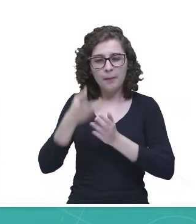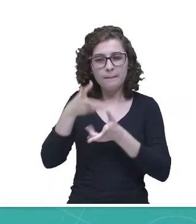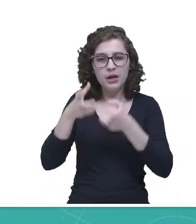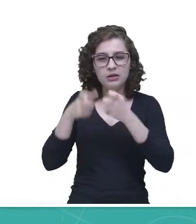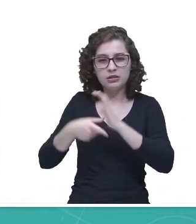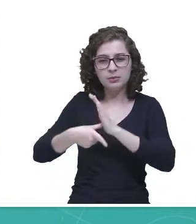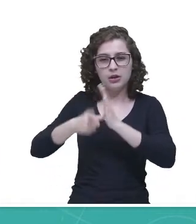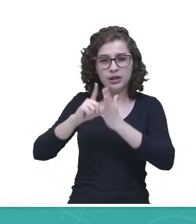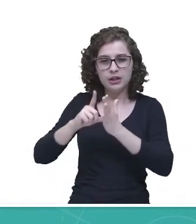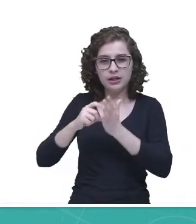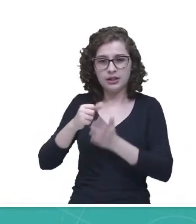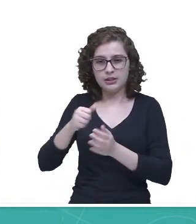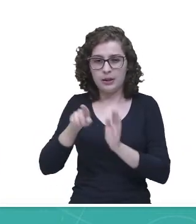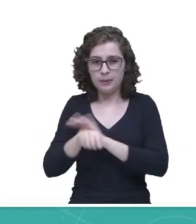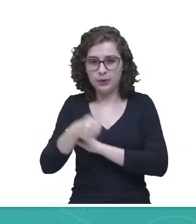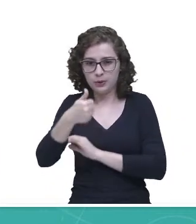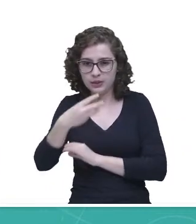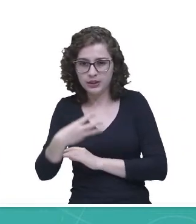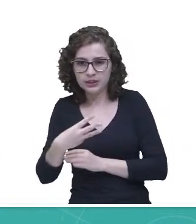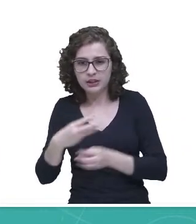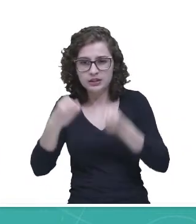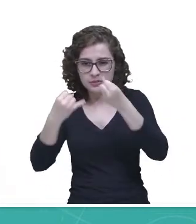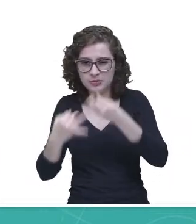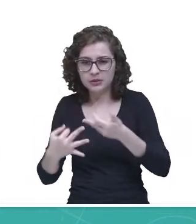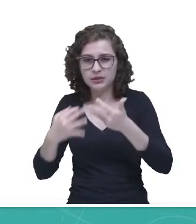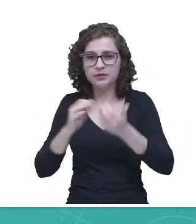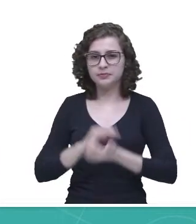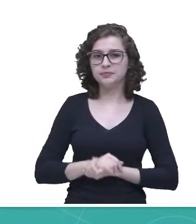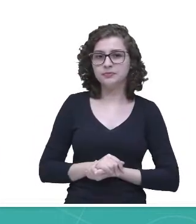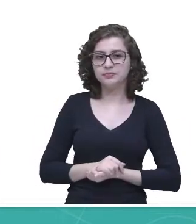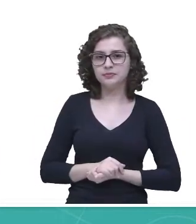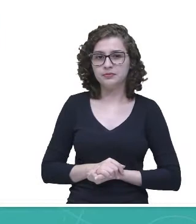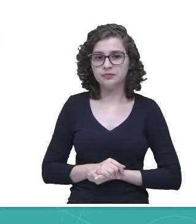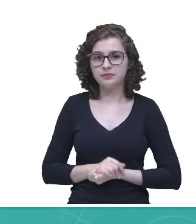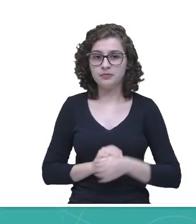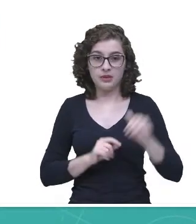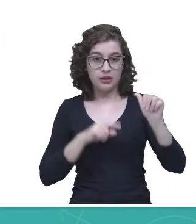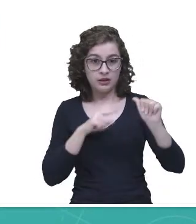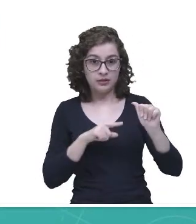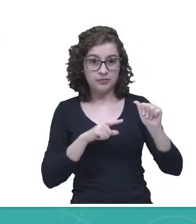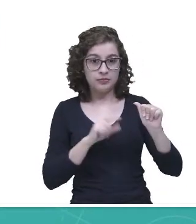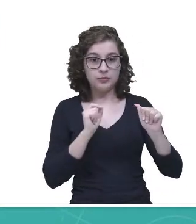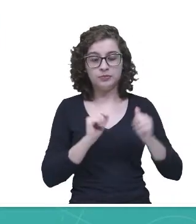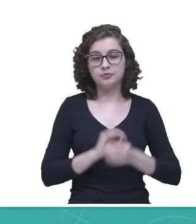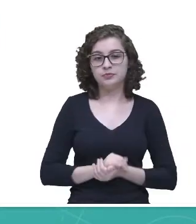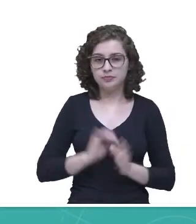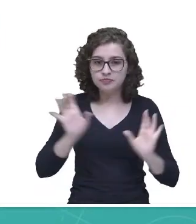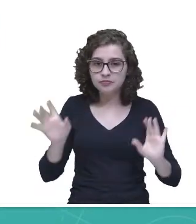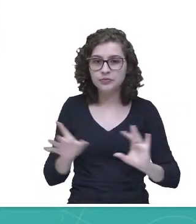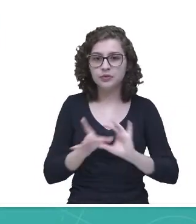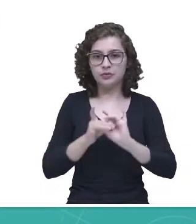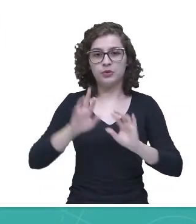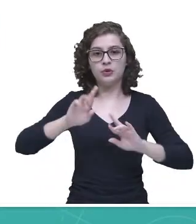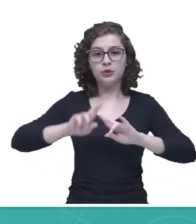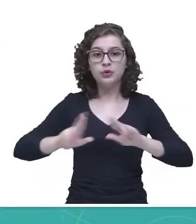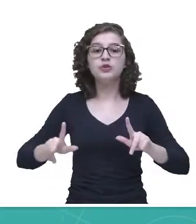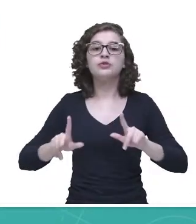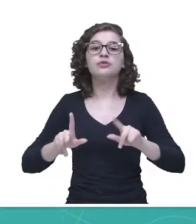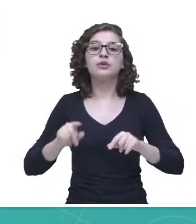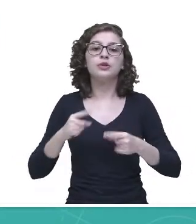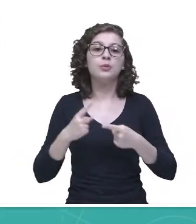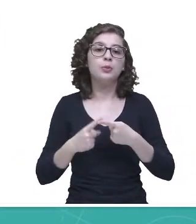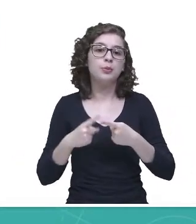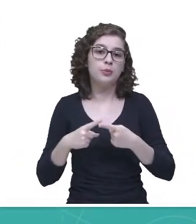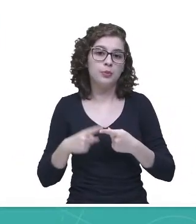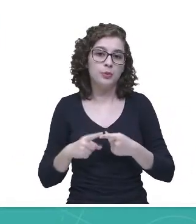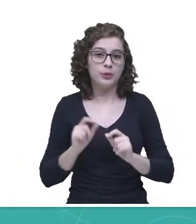na questão de número 13. Na letra A, olha, a gente tem que as redes, elas são diferenciadas. Aí, olha, a gente já